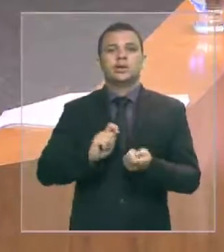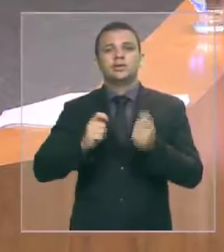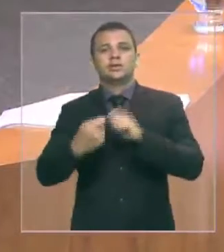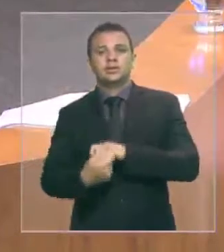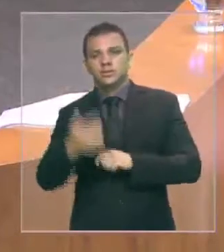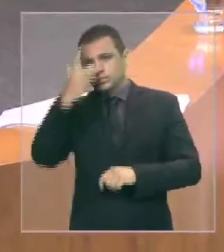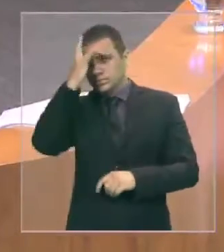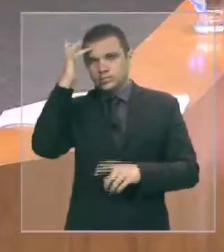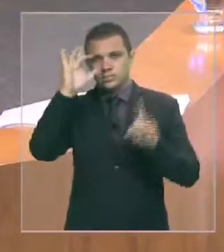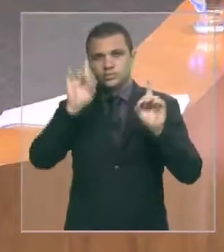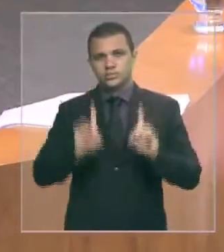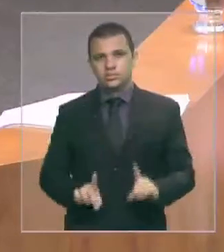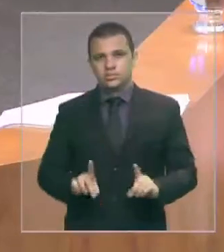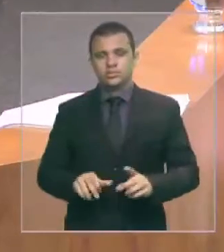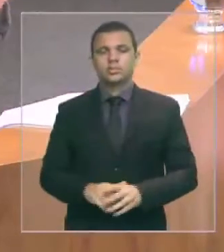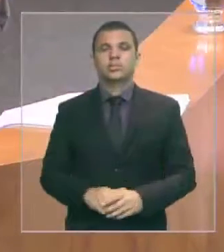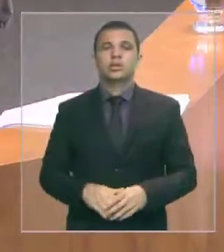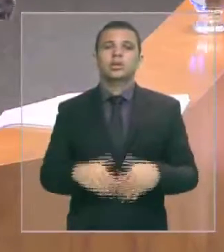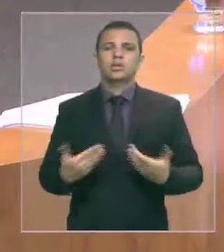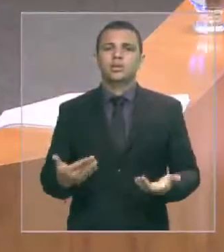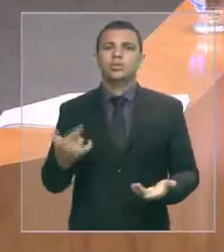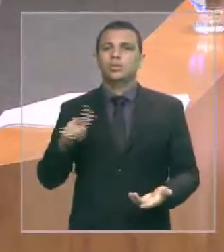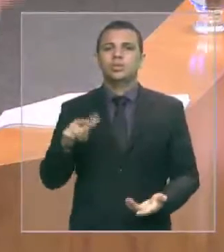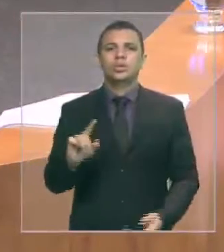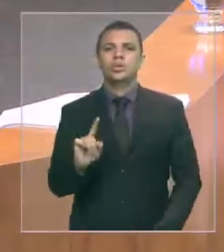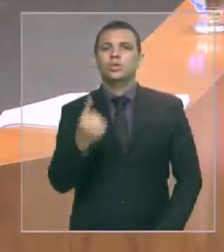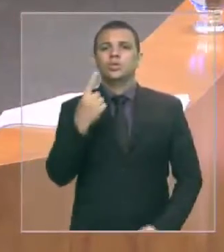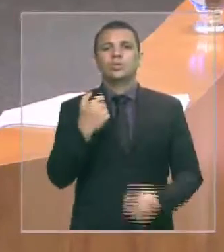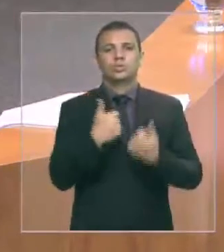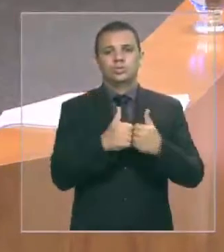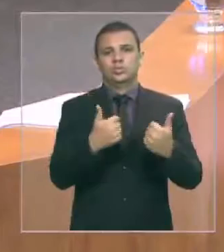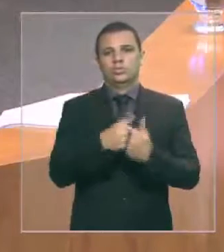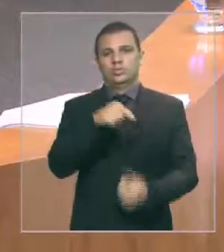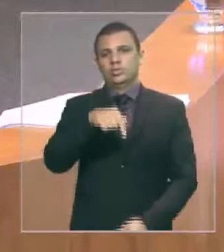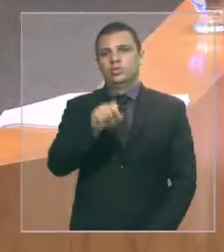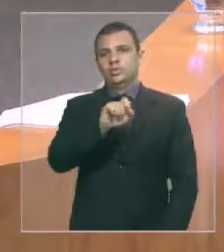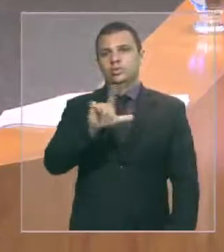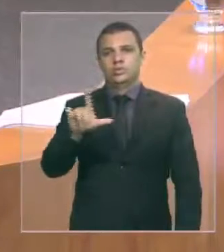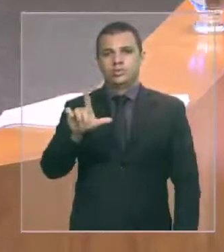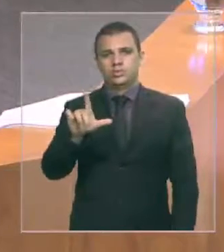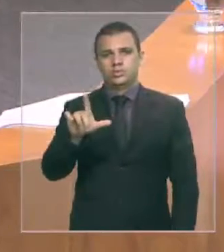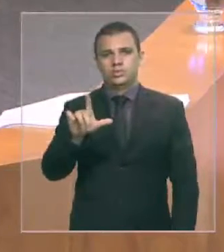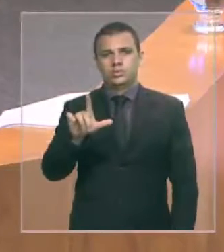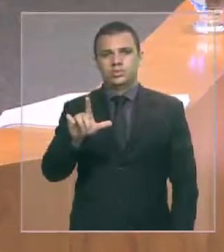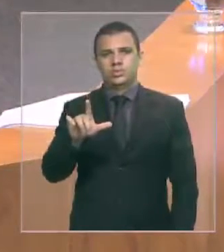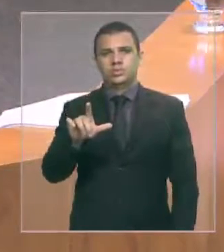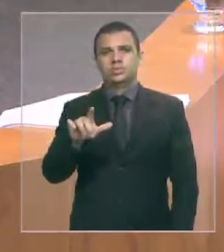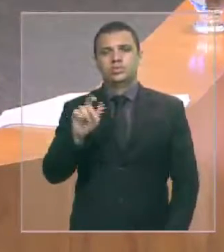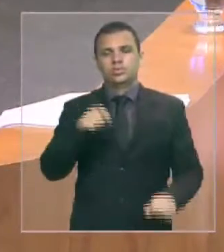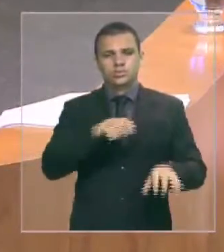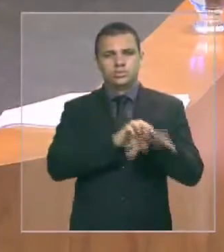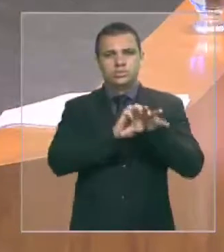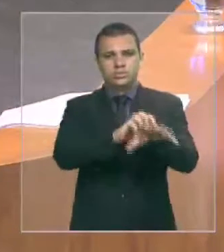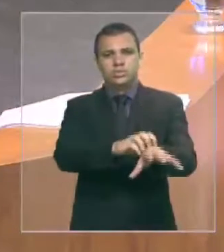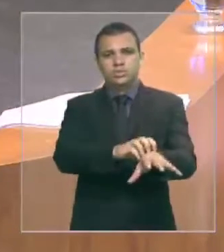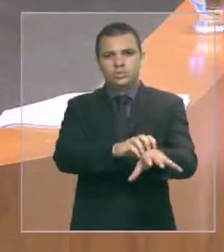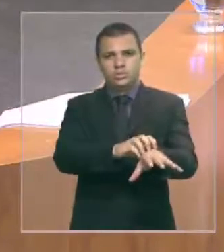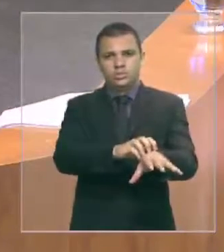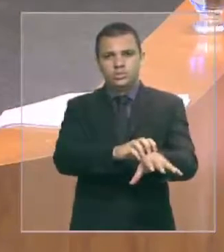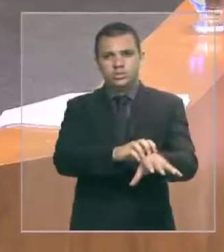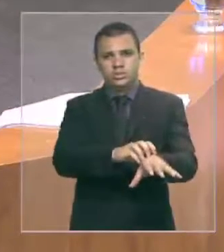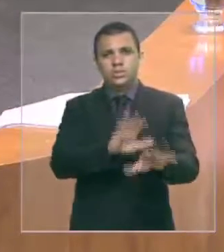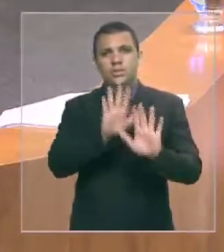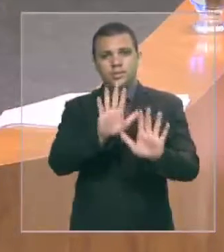Então, não haverá um ônibus em São Luís que trafegue na sua rota que